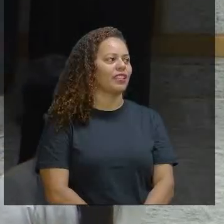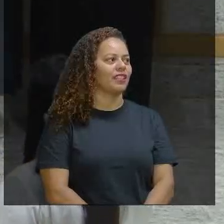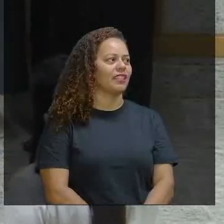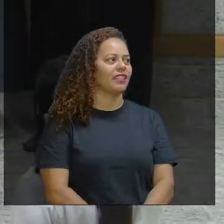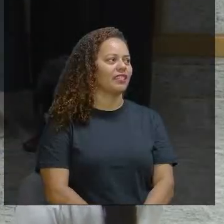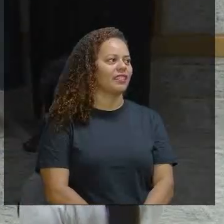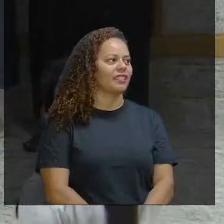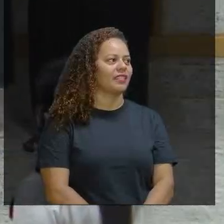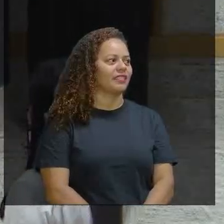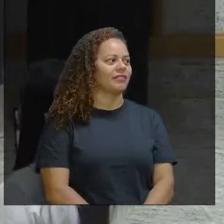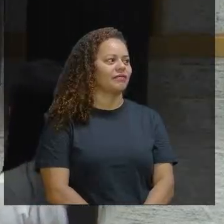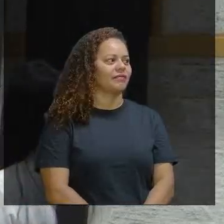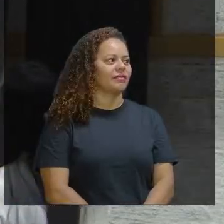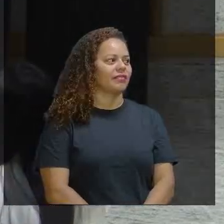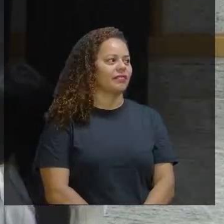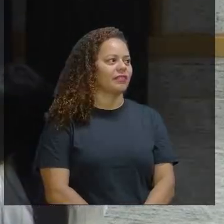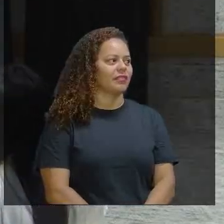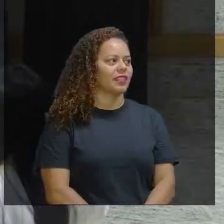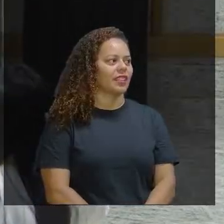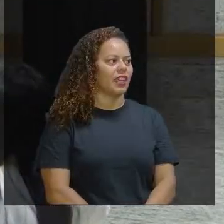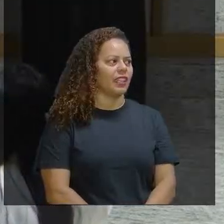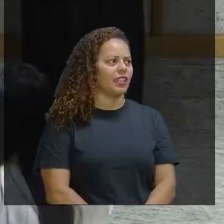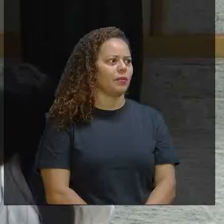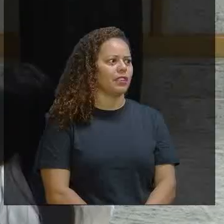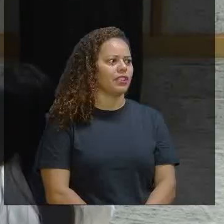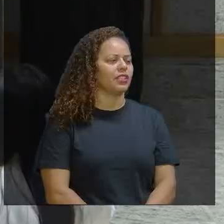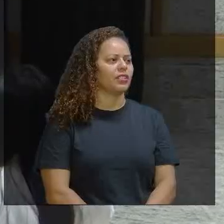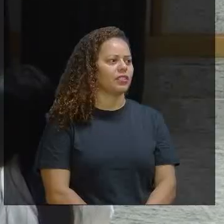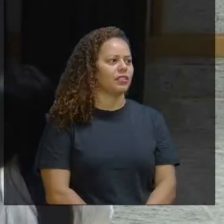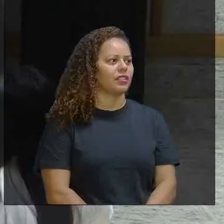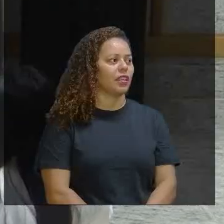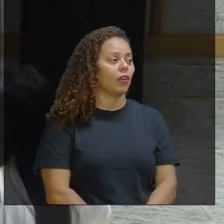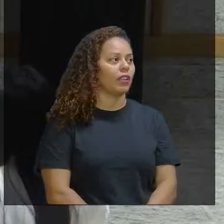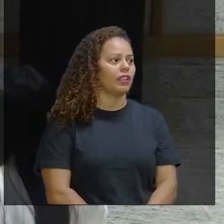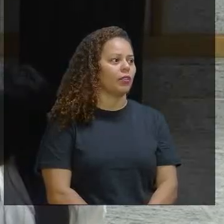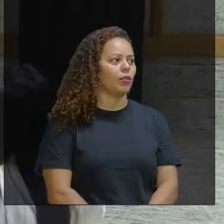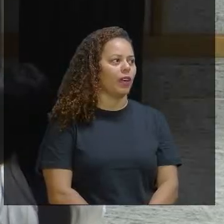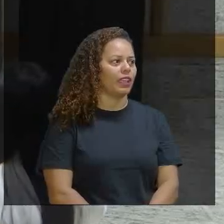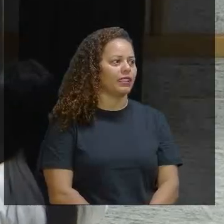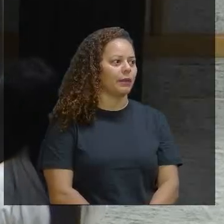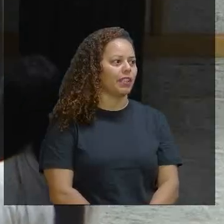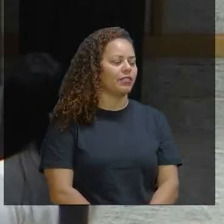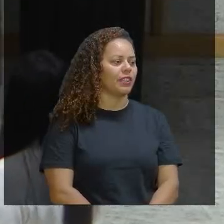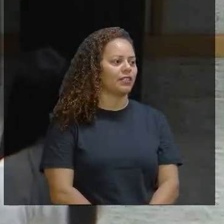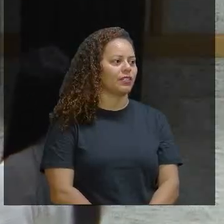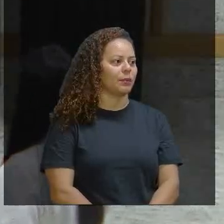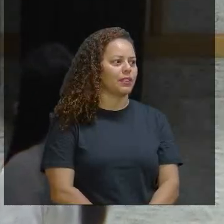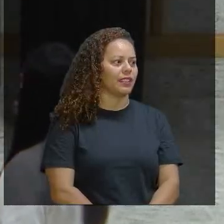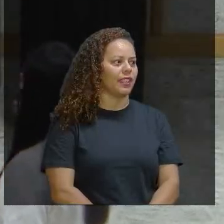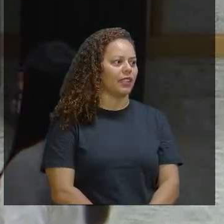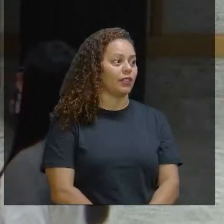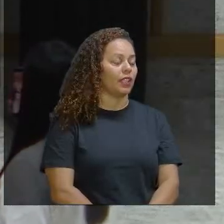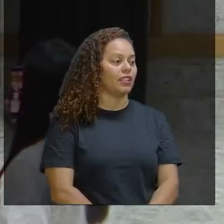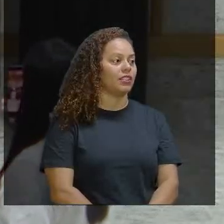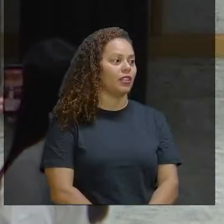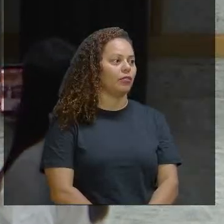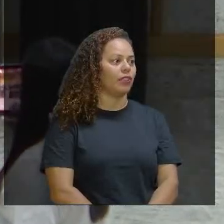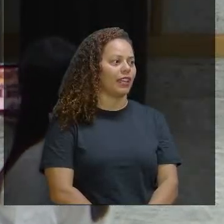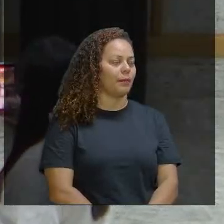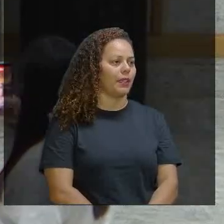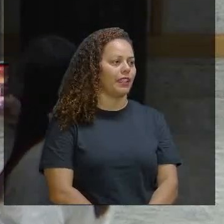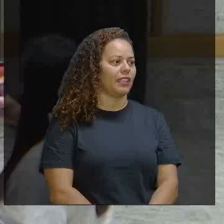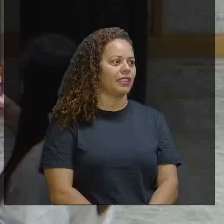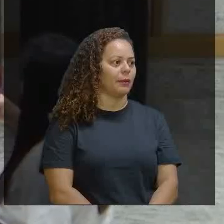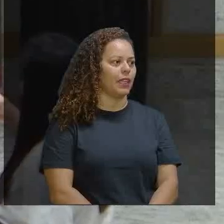Ângela. Desembargador Carmo Antônio ajeita a medalha. A senhora Ângela e o desembargador Carmo